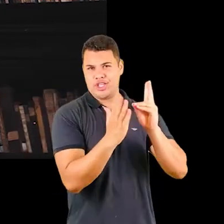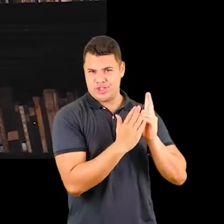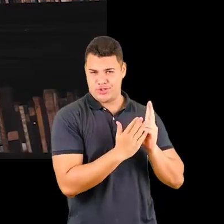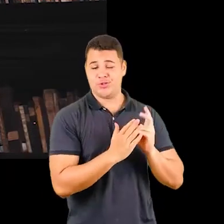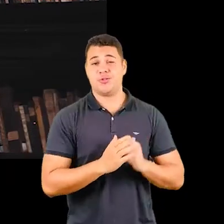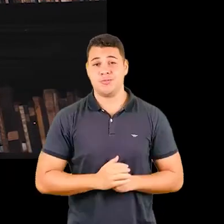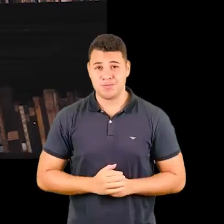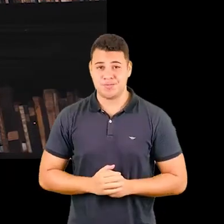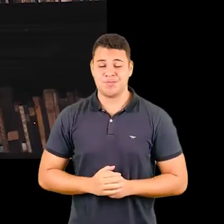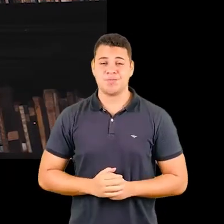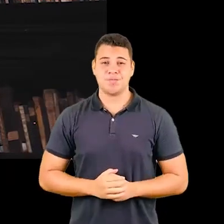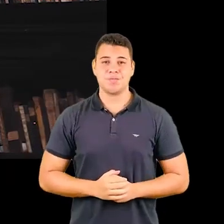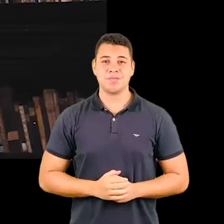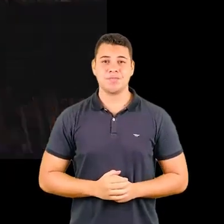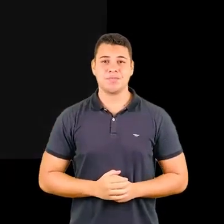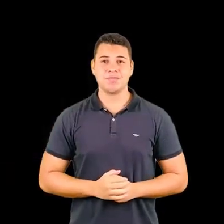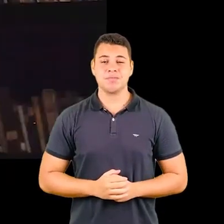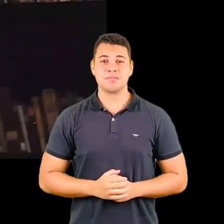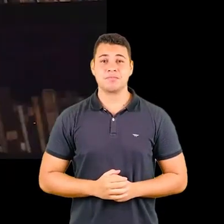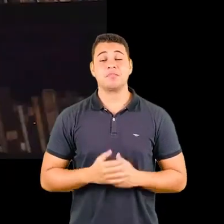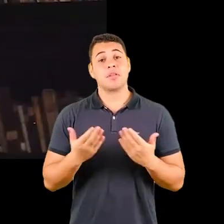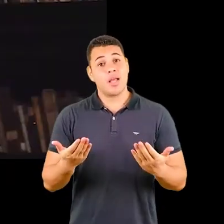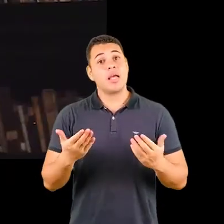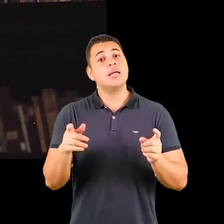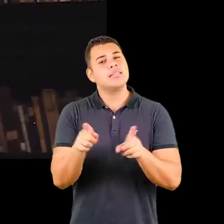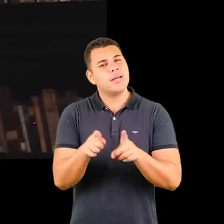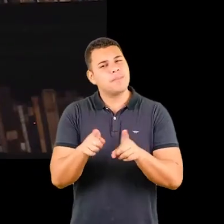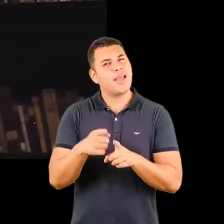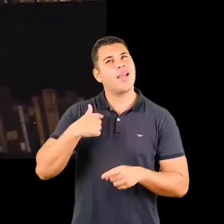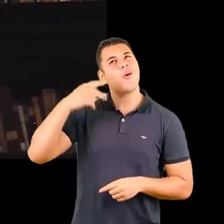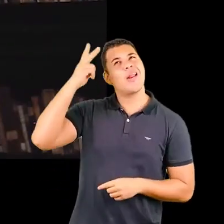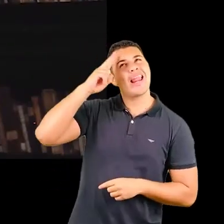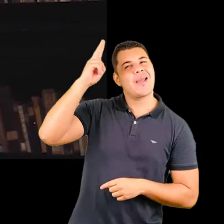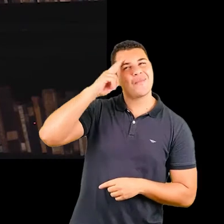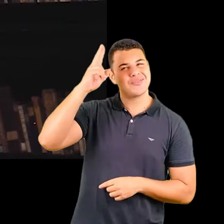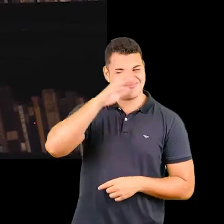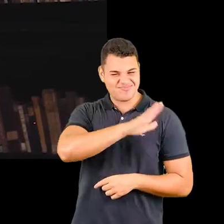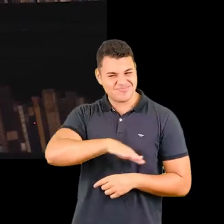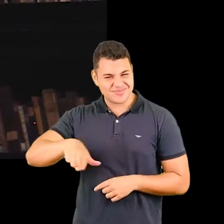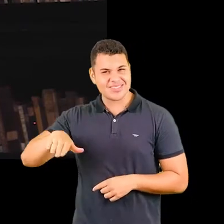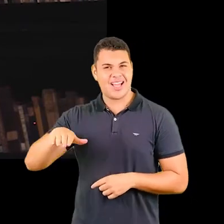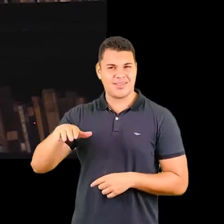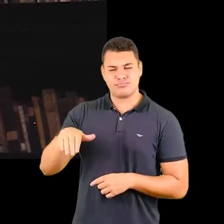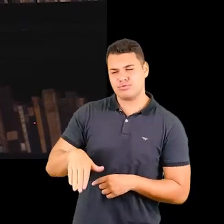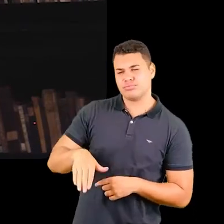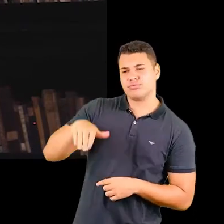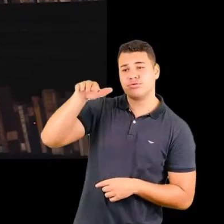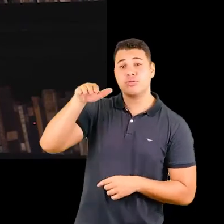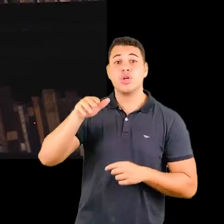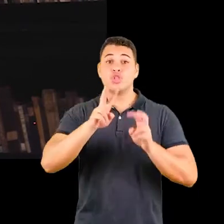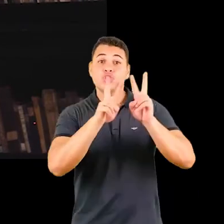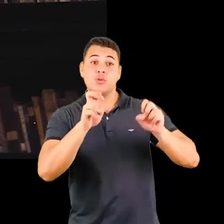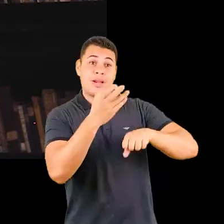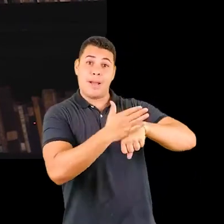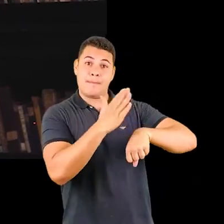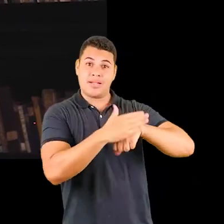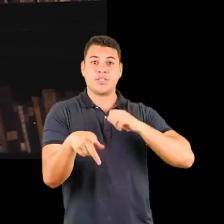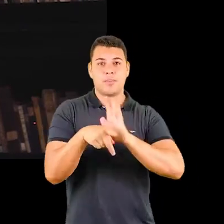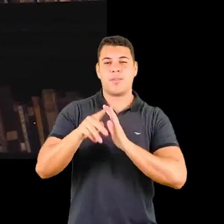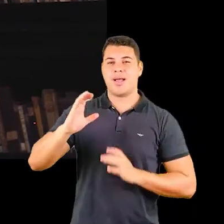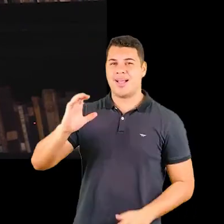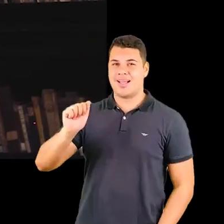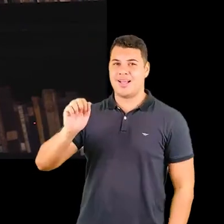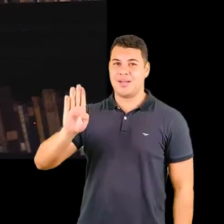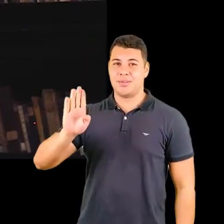com os índios. Agora, o que eu via muito desde criança em relação à prática do Caboclo